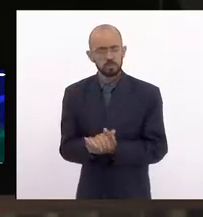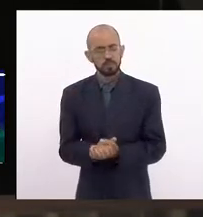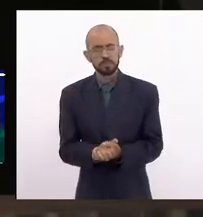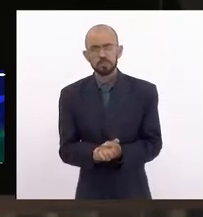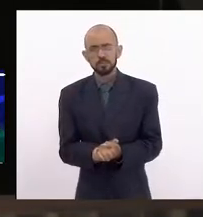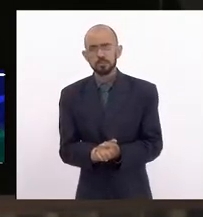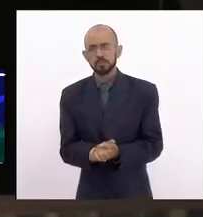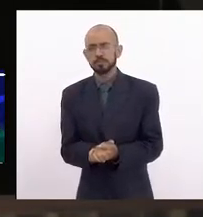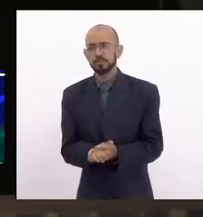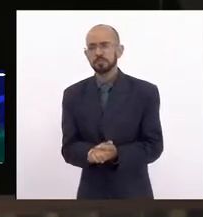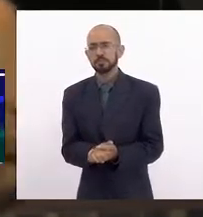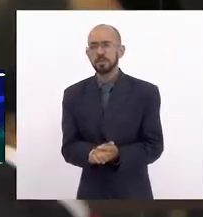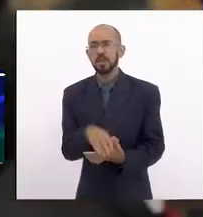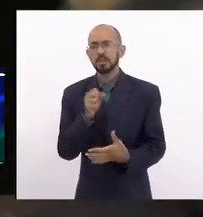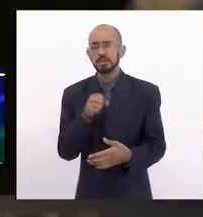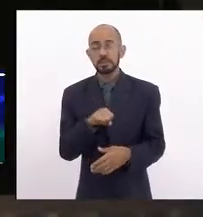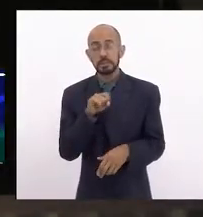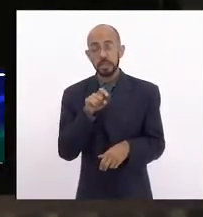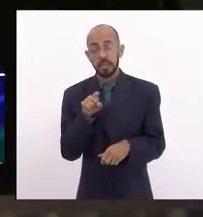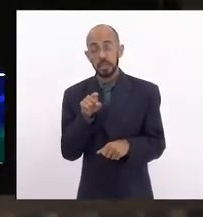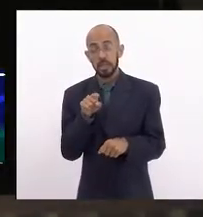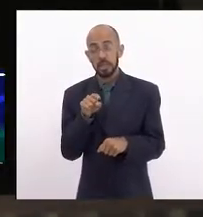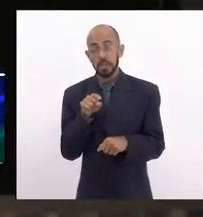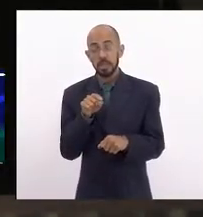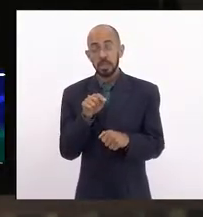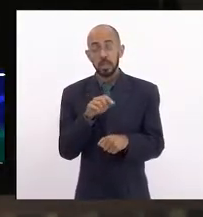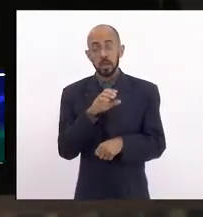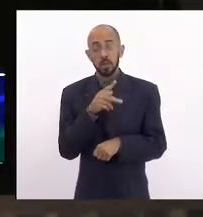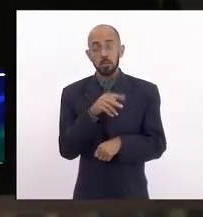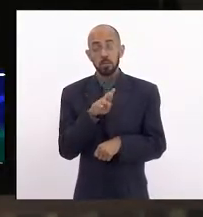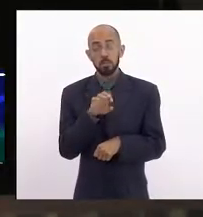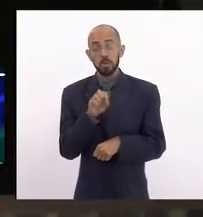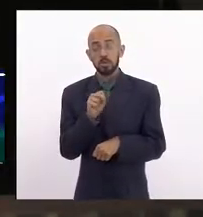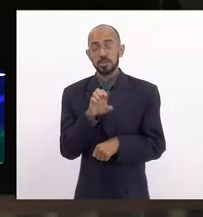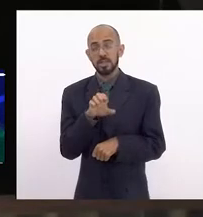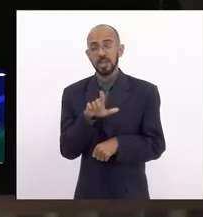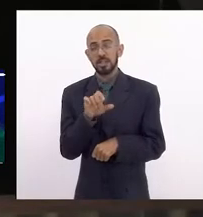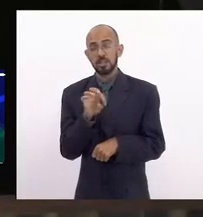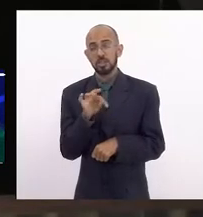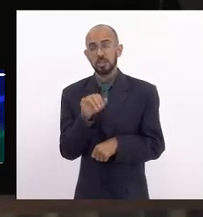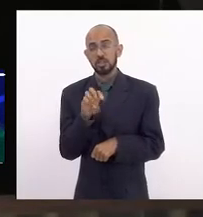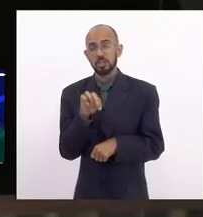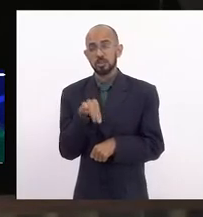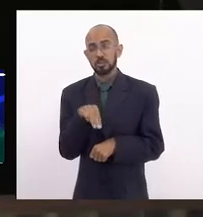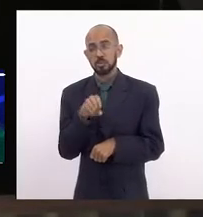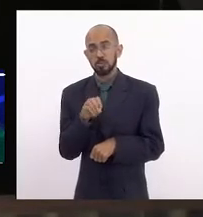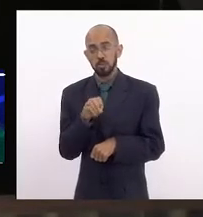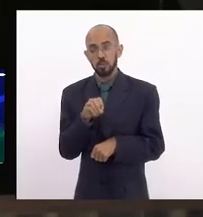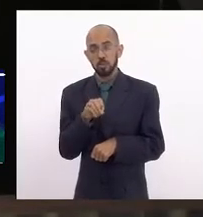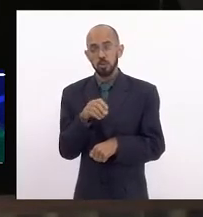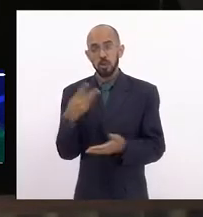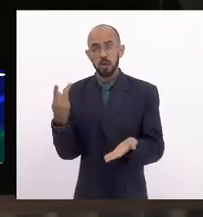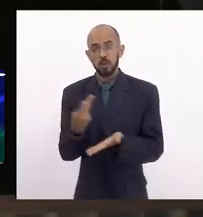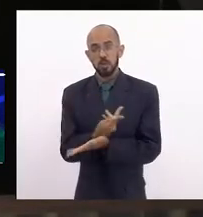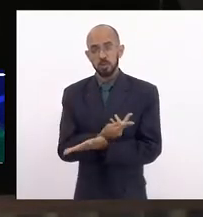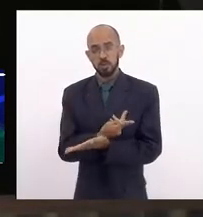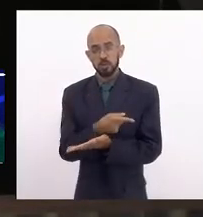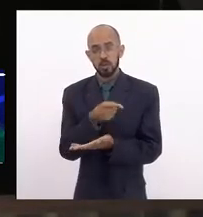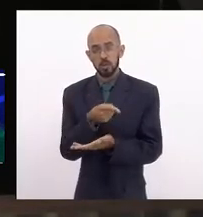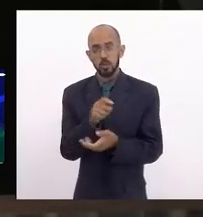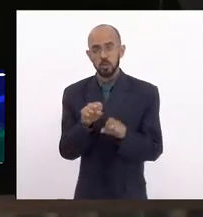e se essa forma de proselitismo que passou a vigorar de